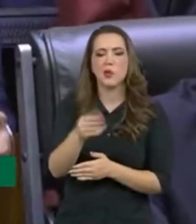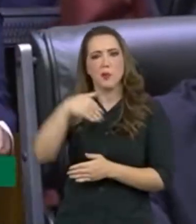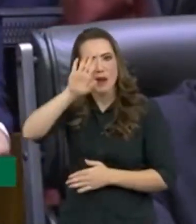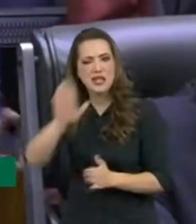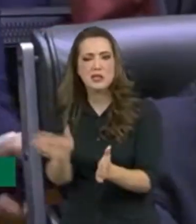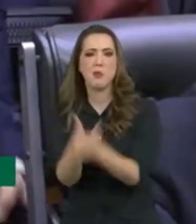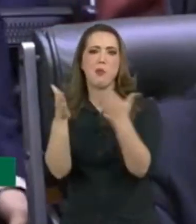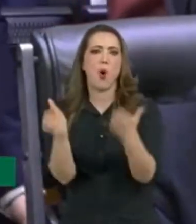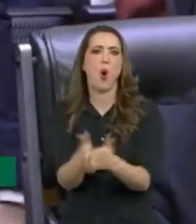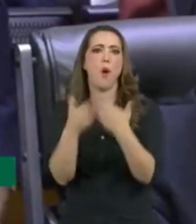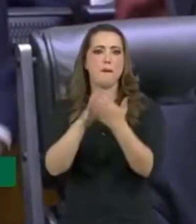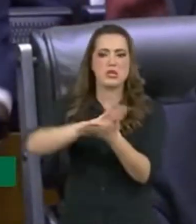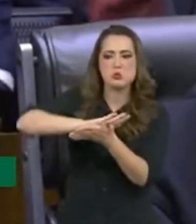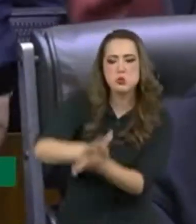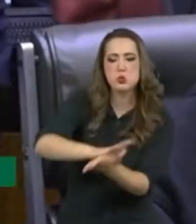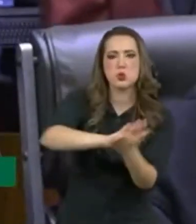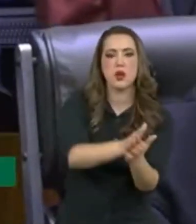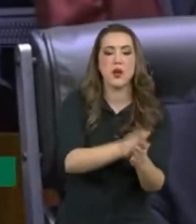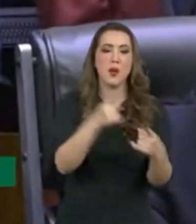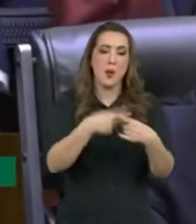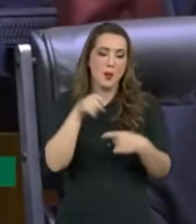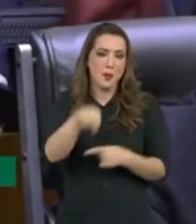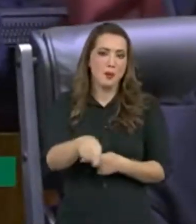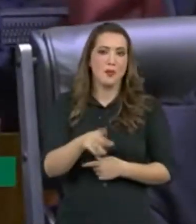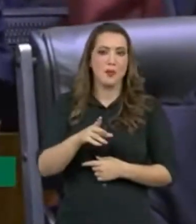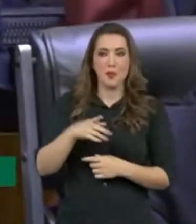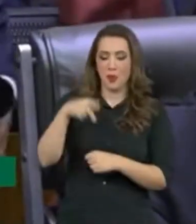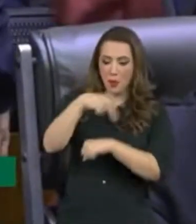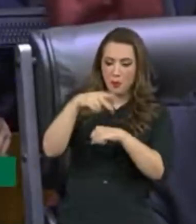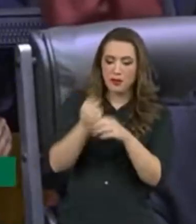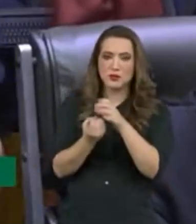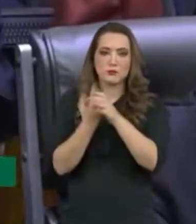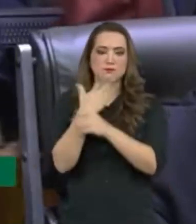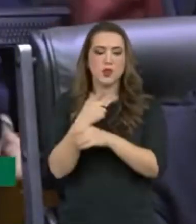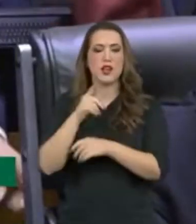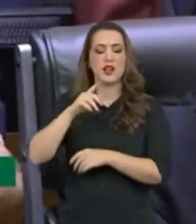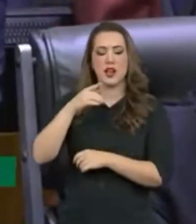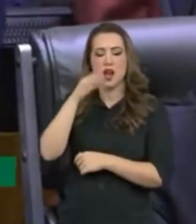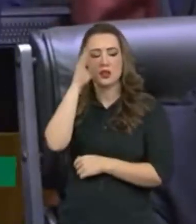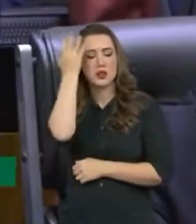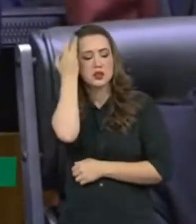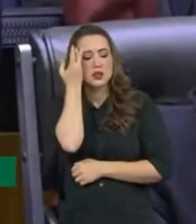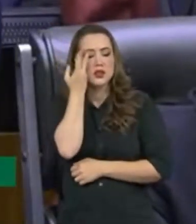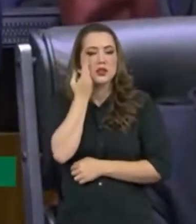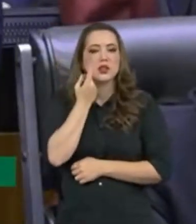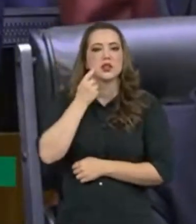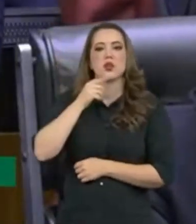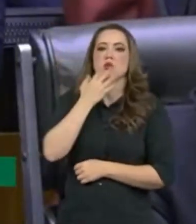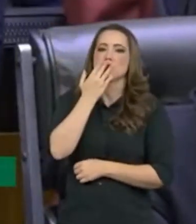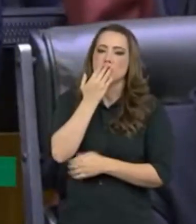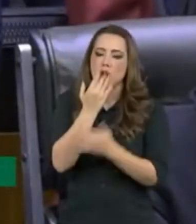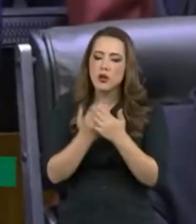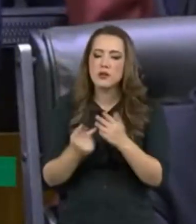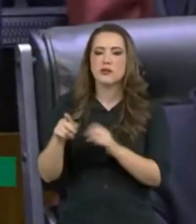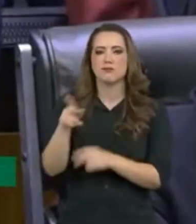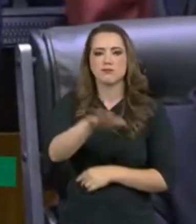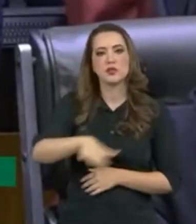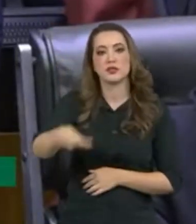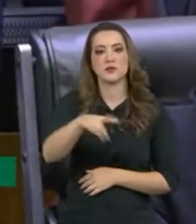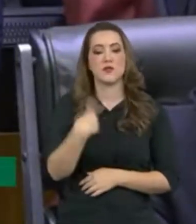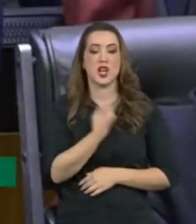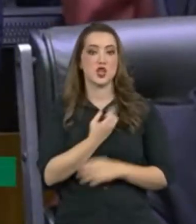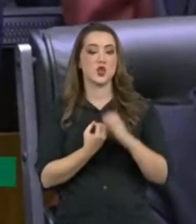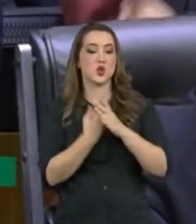construído com o suor e sangue de seus ascendentes africanos. Criamos o Ministério da Promoção da Igualdade